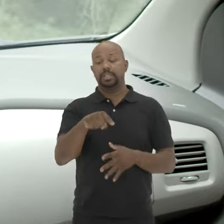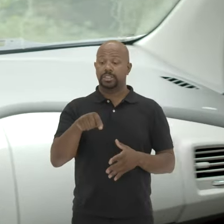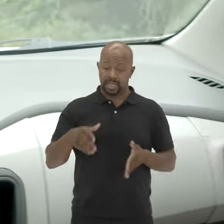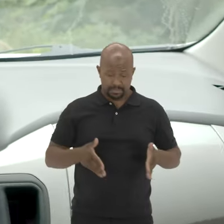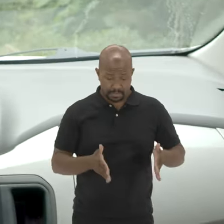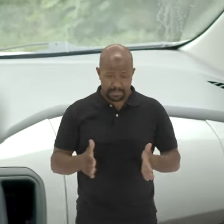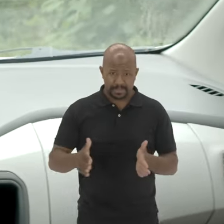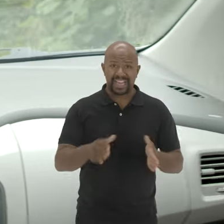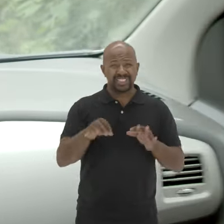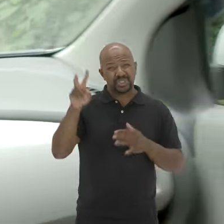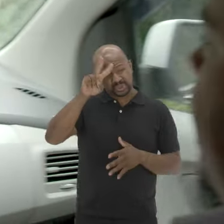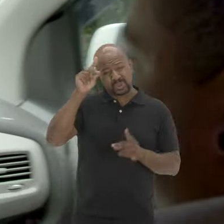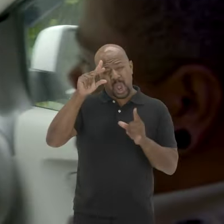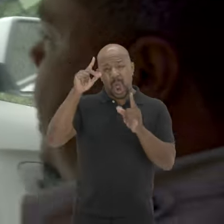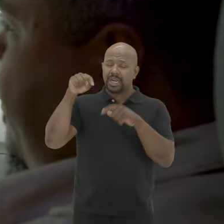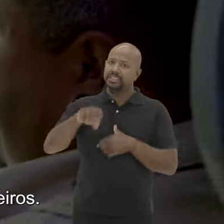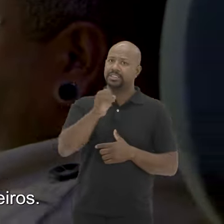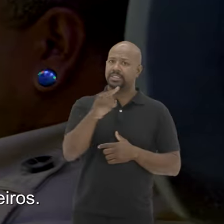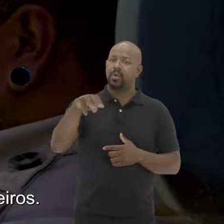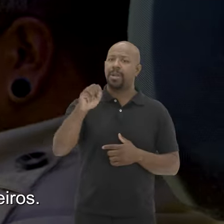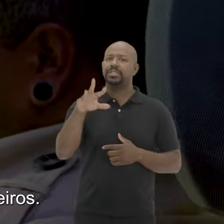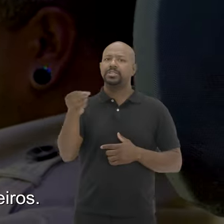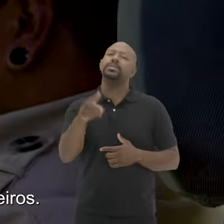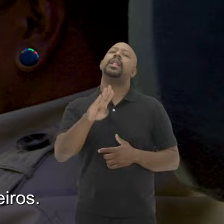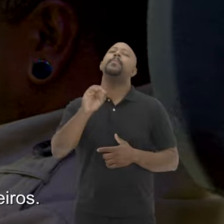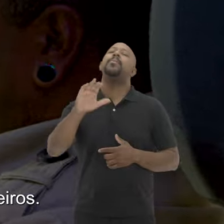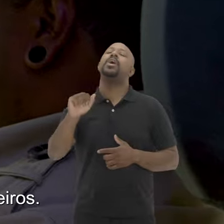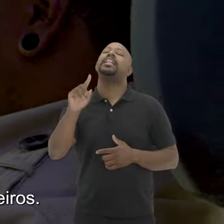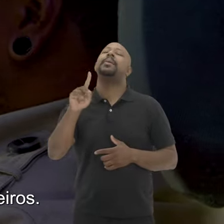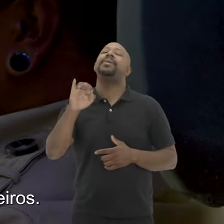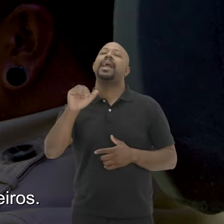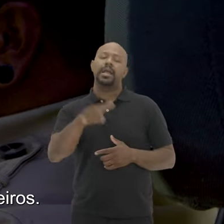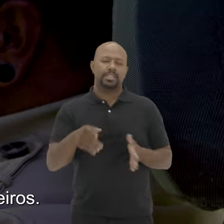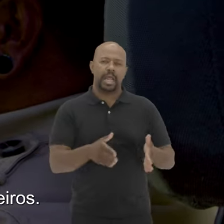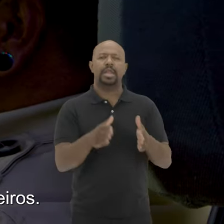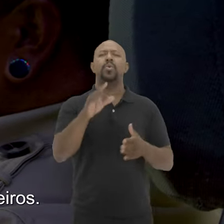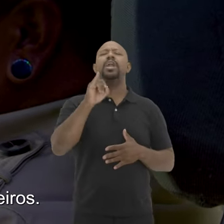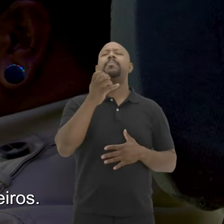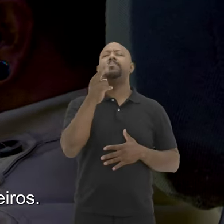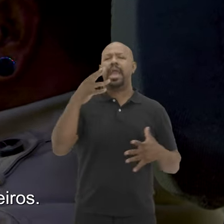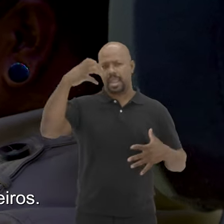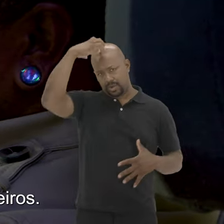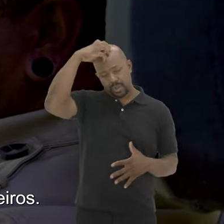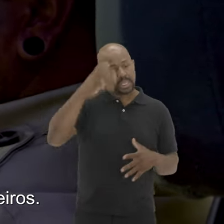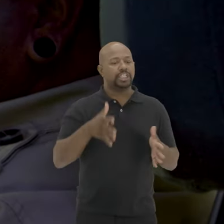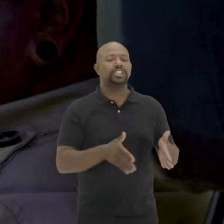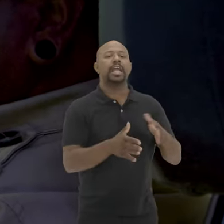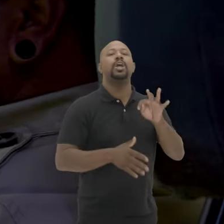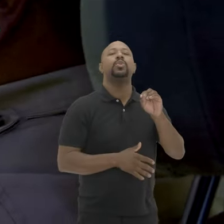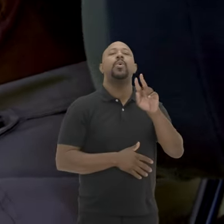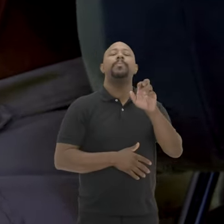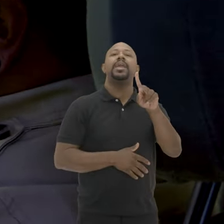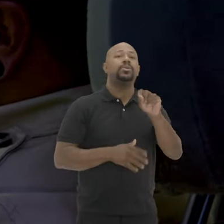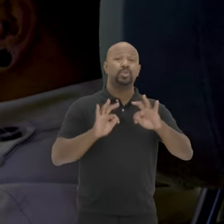é essa aqui é estrada Histórica de São Martinho né Ela é Estrada da boca da picada ela é a estrada do império ela é Estrada dos tropeiros